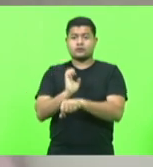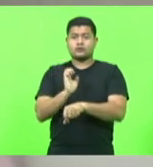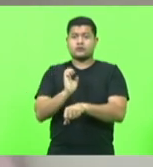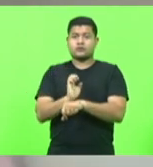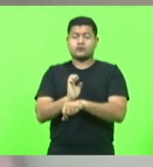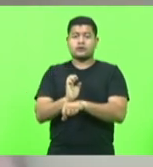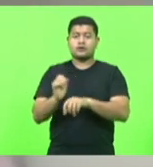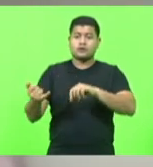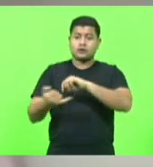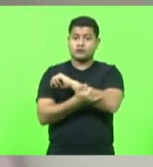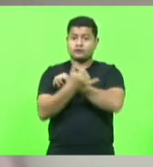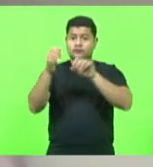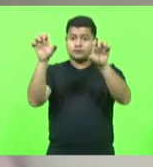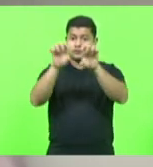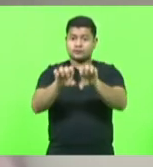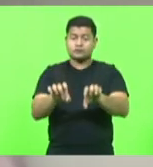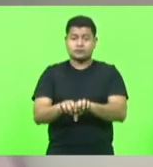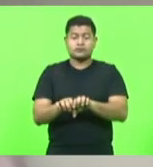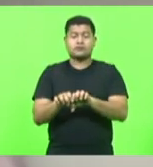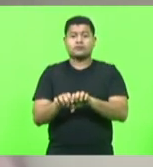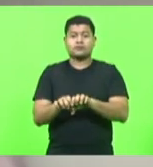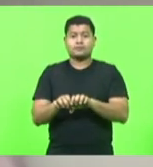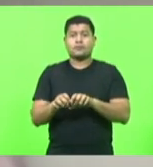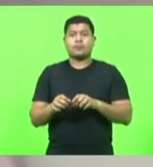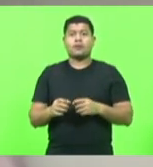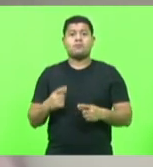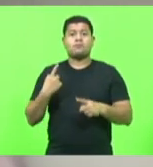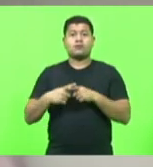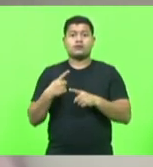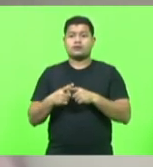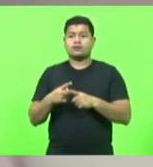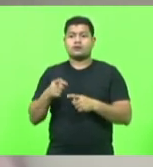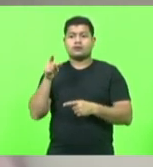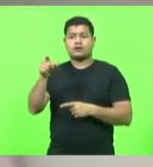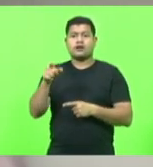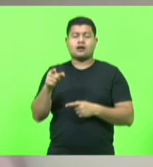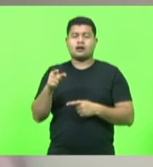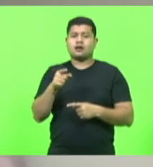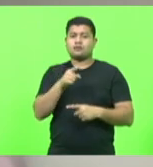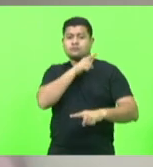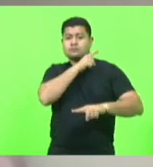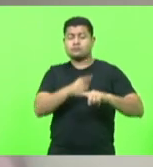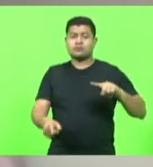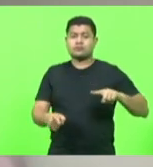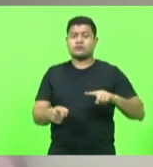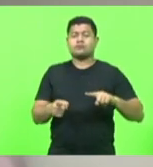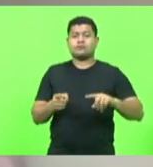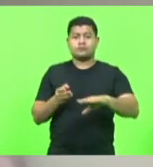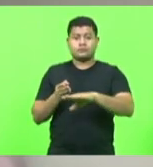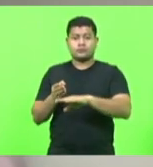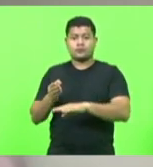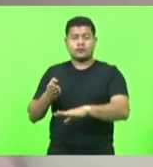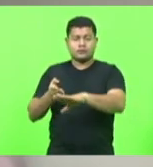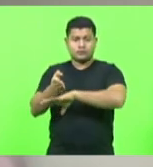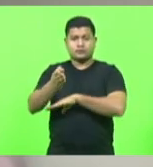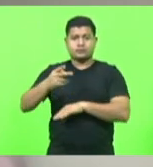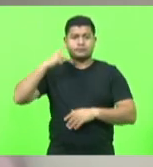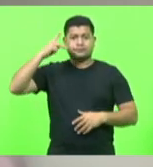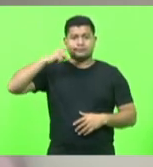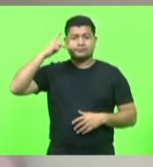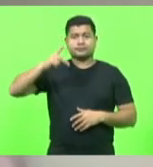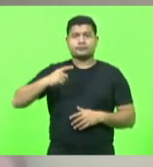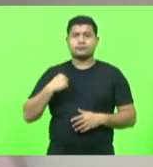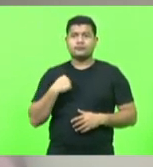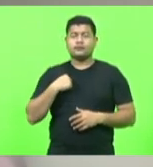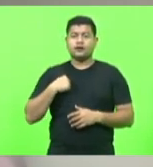de Infraestrutura por não ter permitido que um parlamentar entrasse. Eu fiz questão